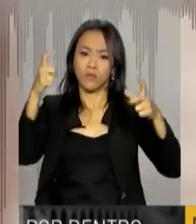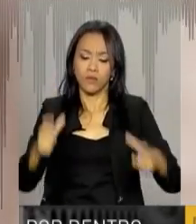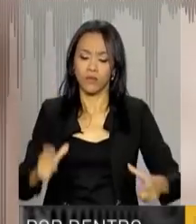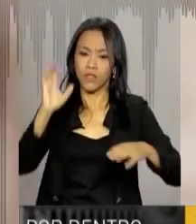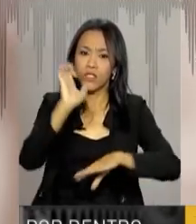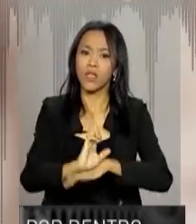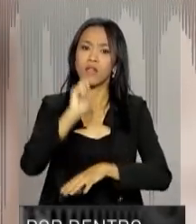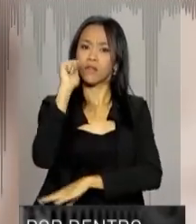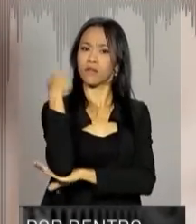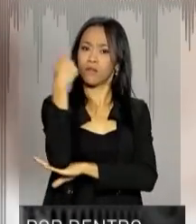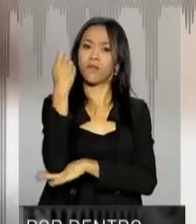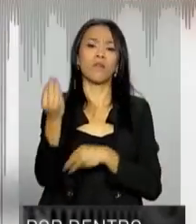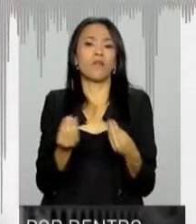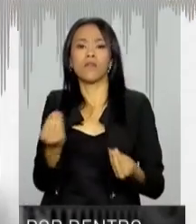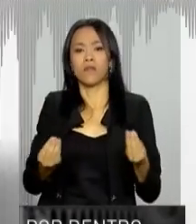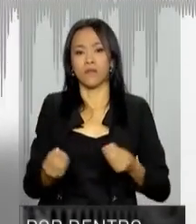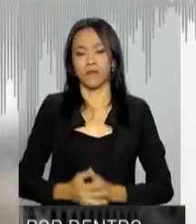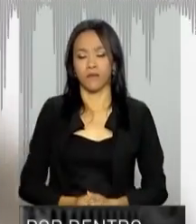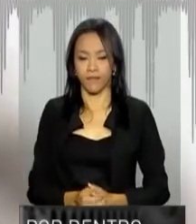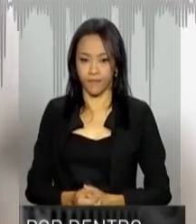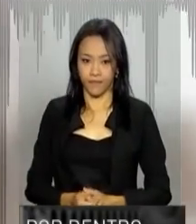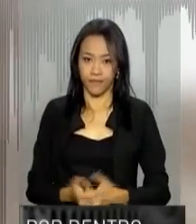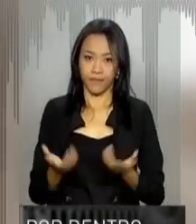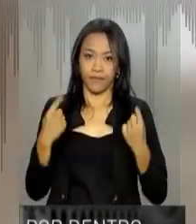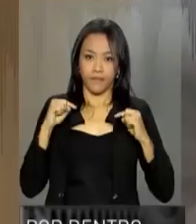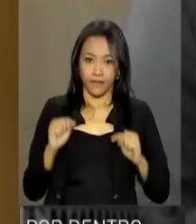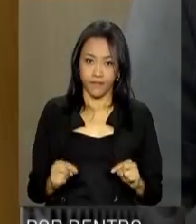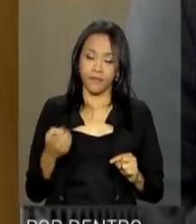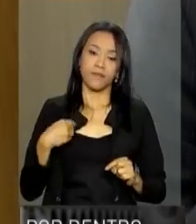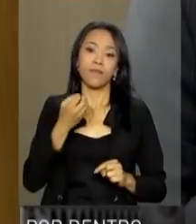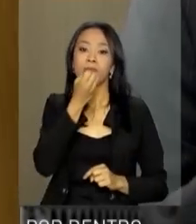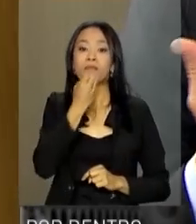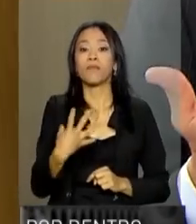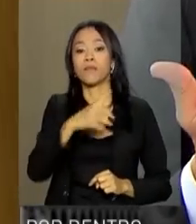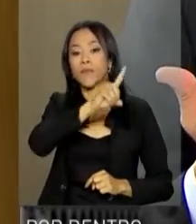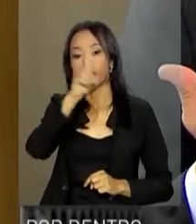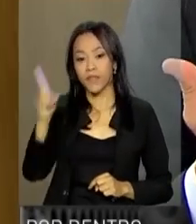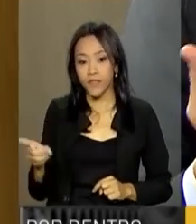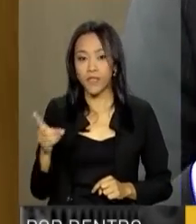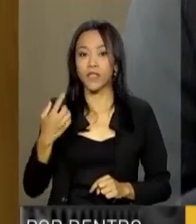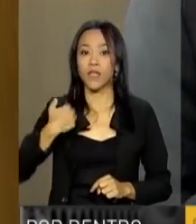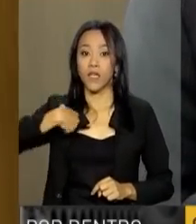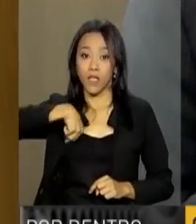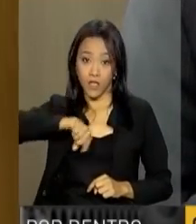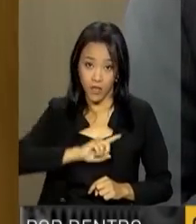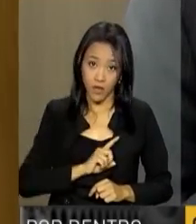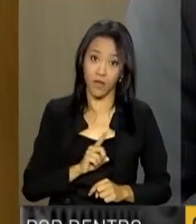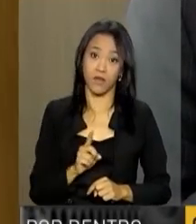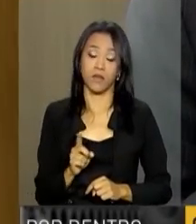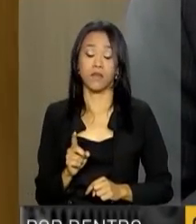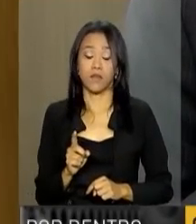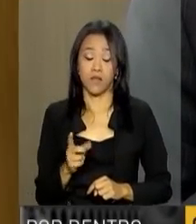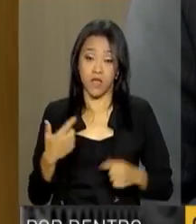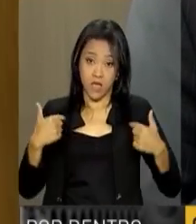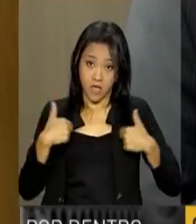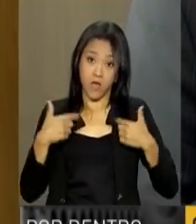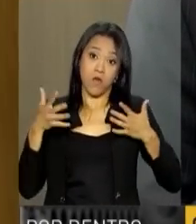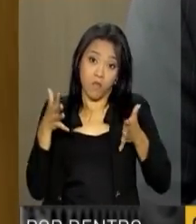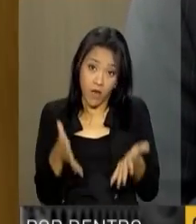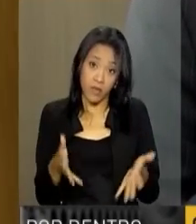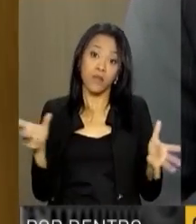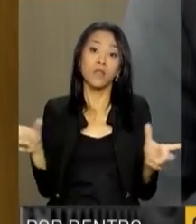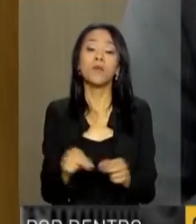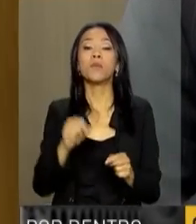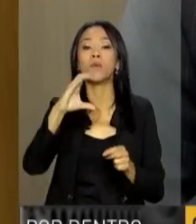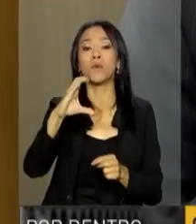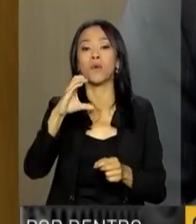olha daniela no bom dia é nós estamos trabalhando eu participo do conad do conselho